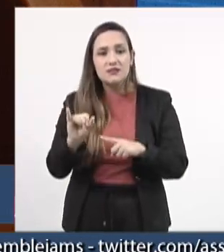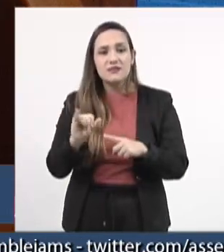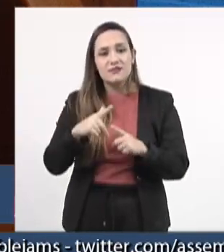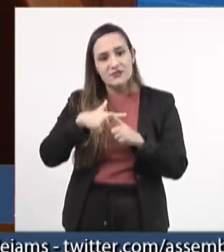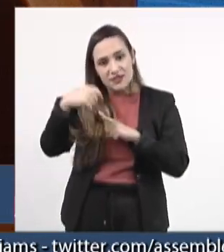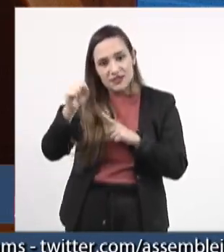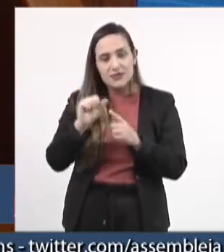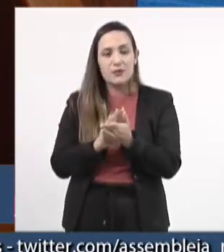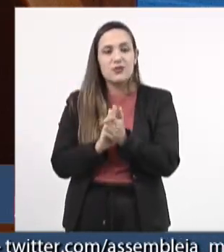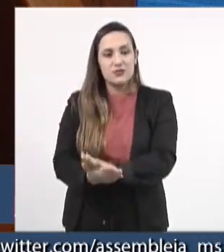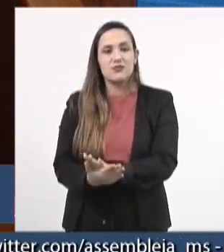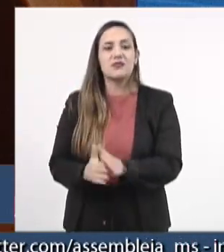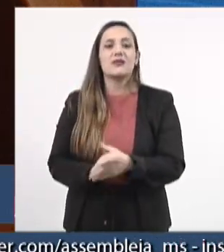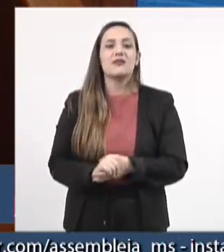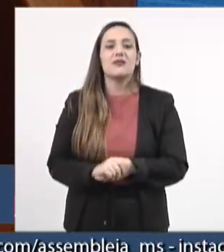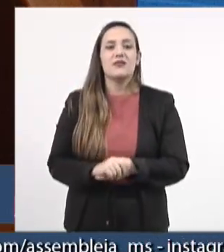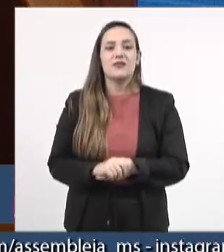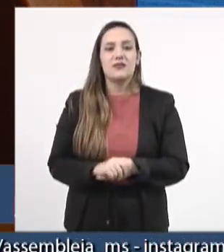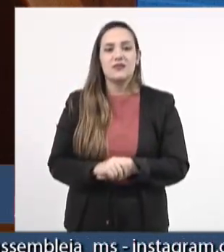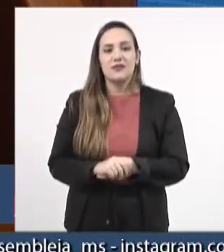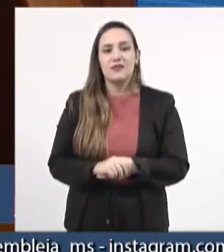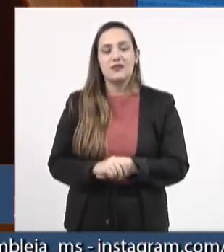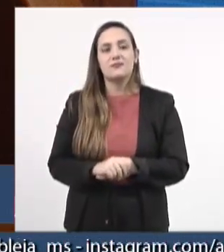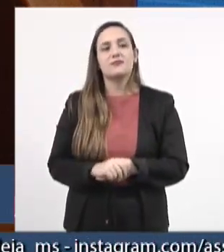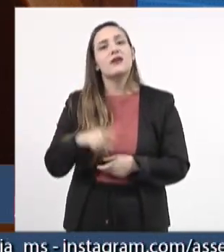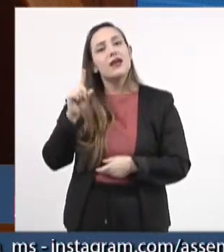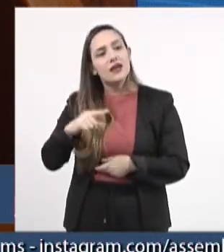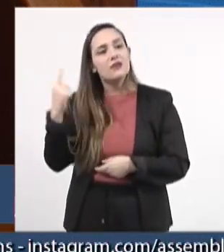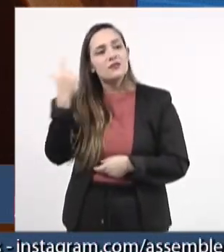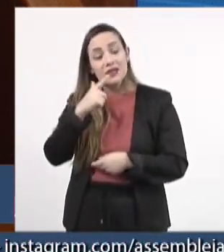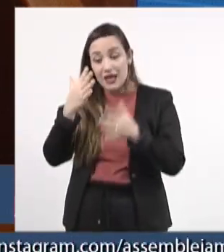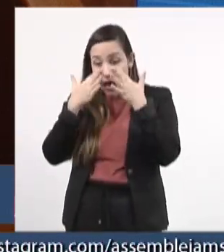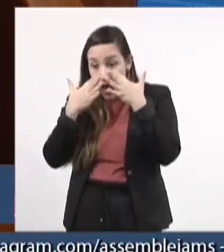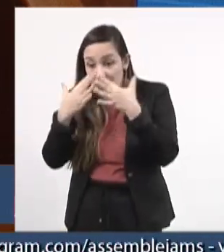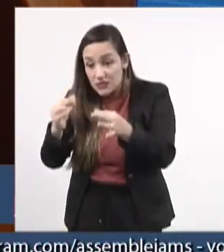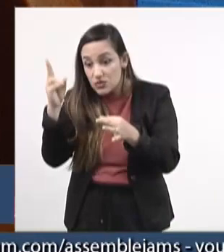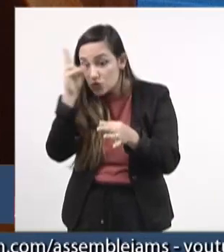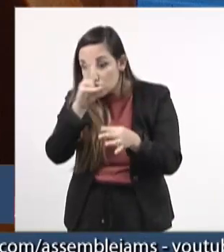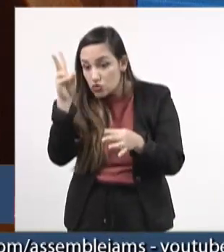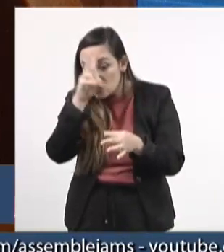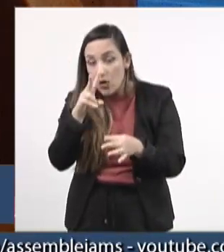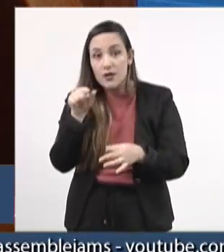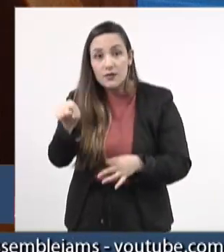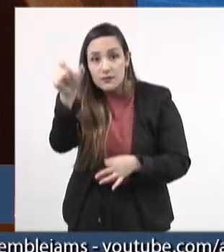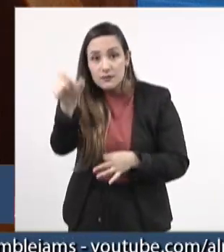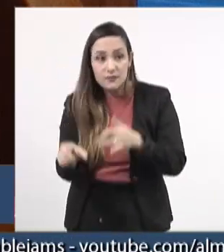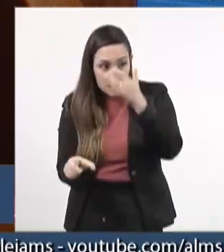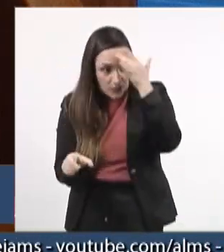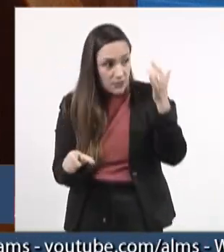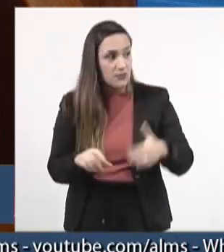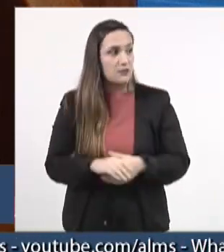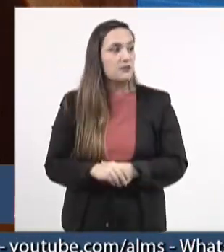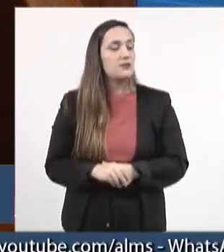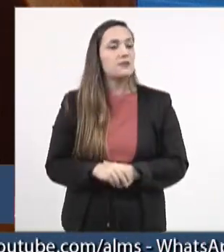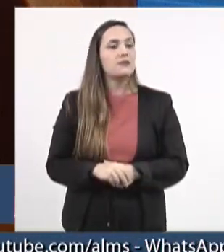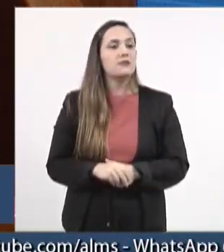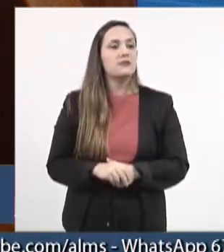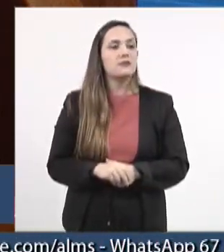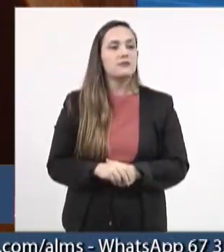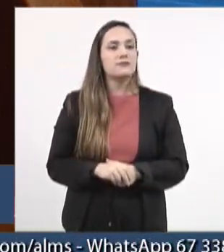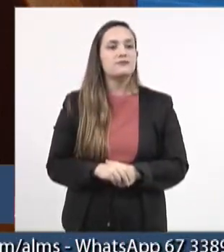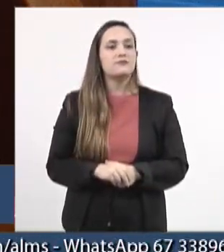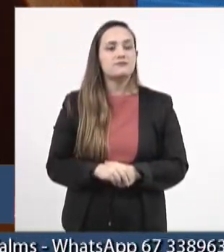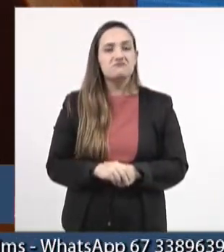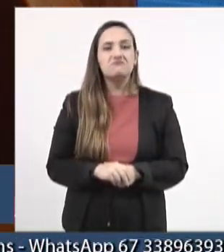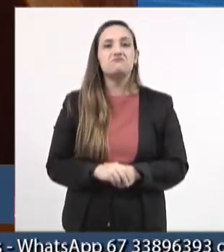gente tendo abertura para ouvir a história de vida das pessoas. E, aliás, o tanto que essas